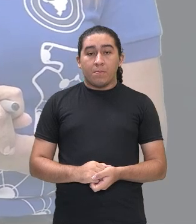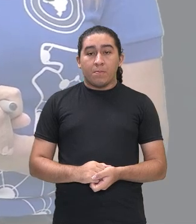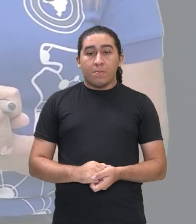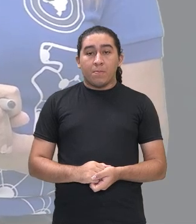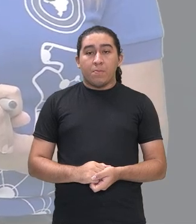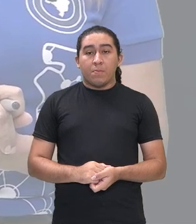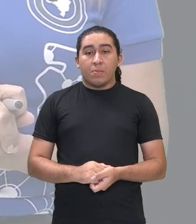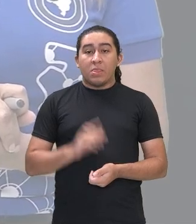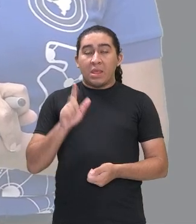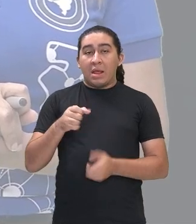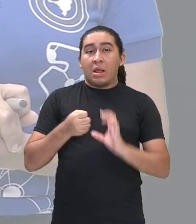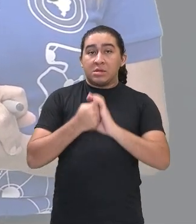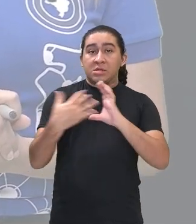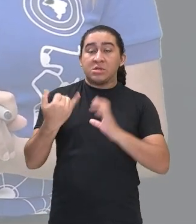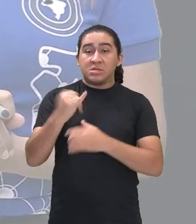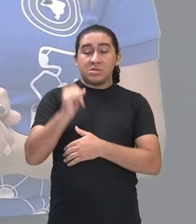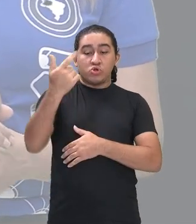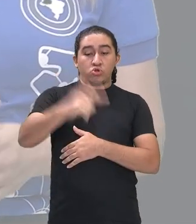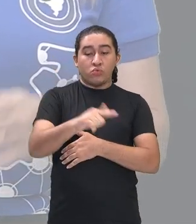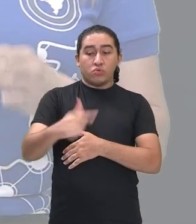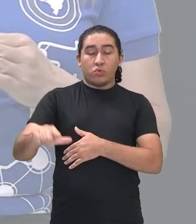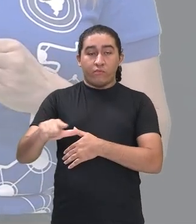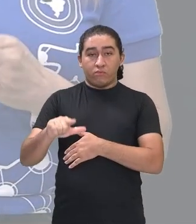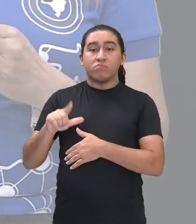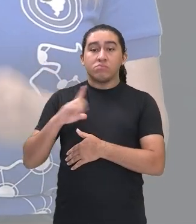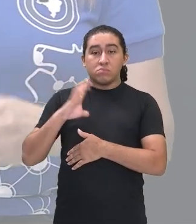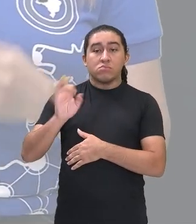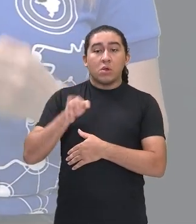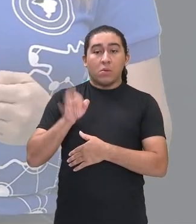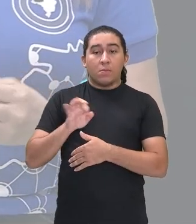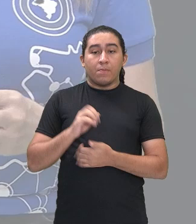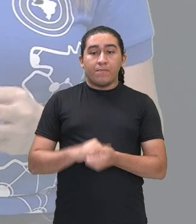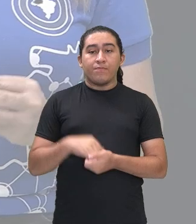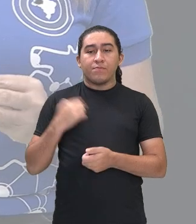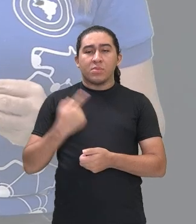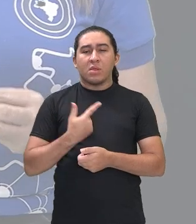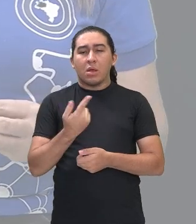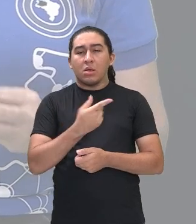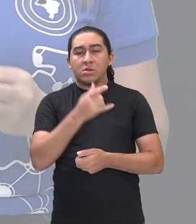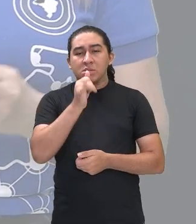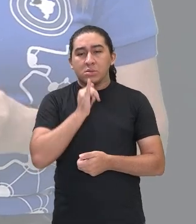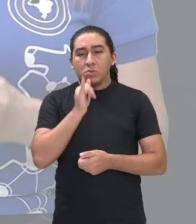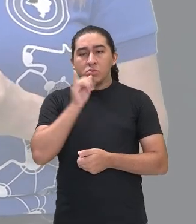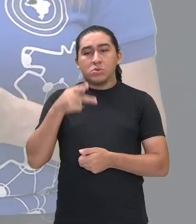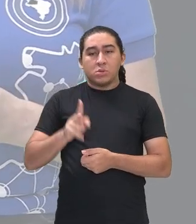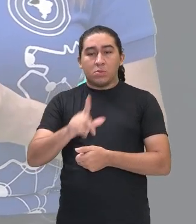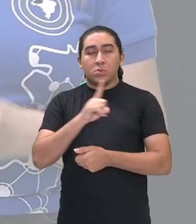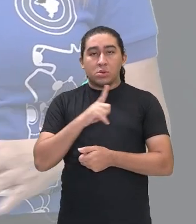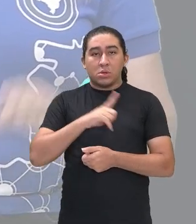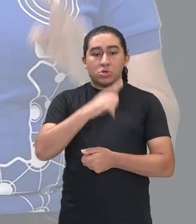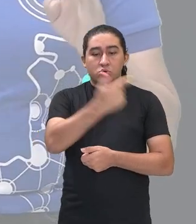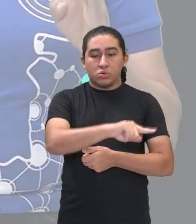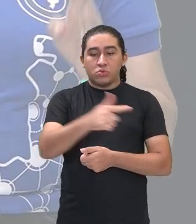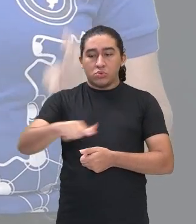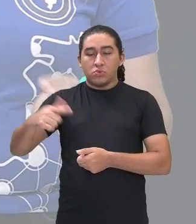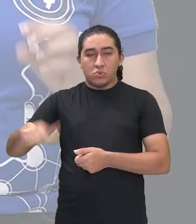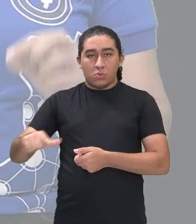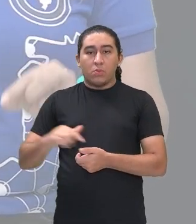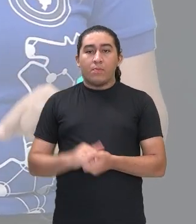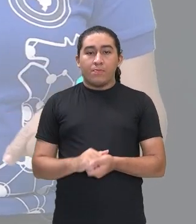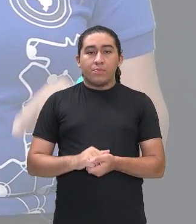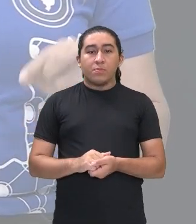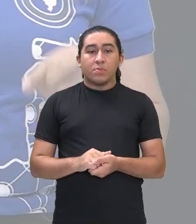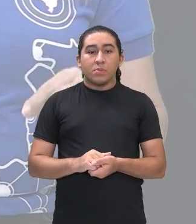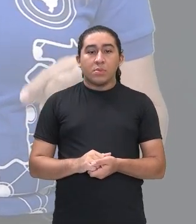elementos repetidos. Então, a gente vai, né? Sempre quando tiver esses elementos repetidos,